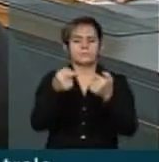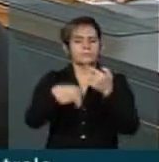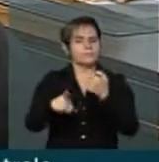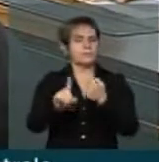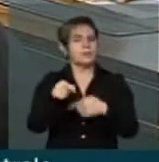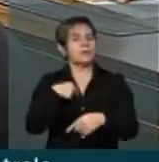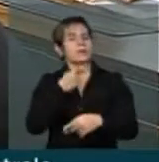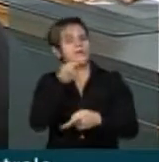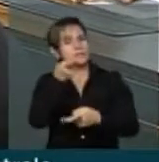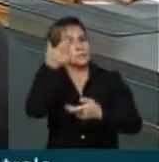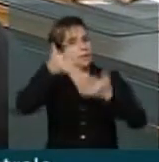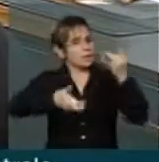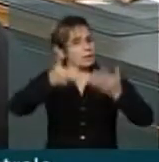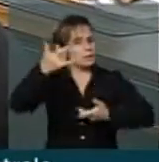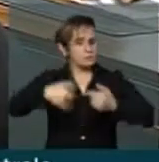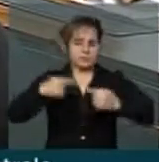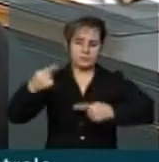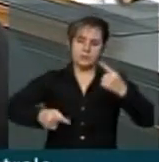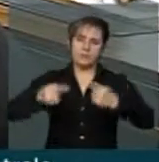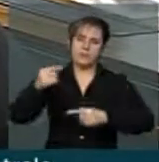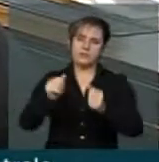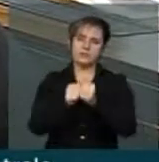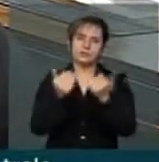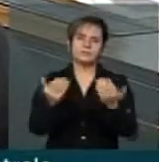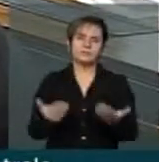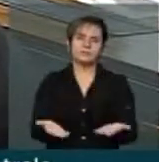quer trazer para o debate, para que a gente